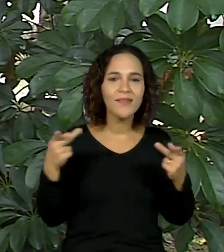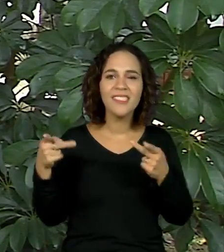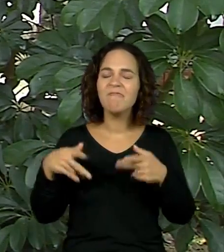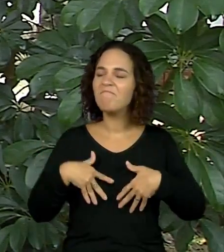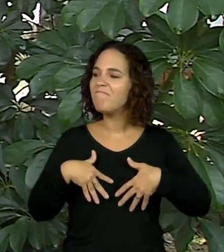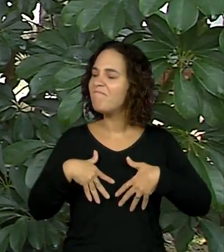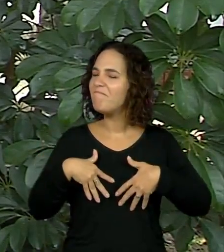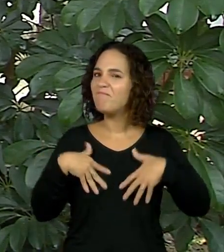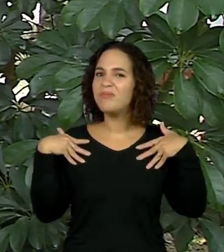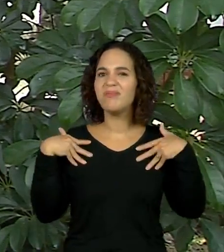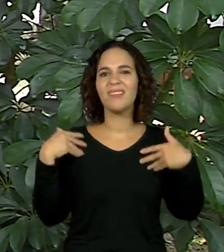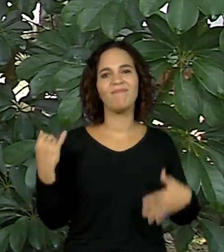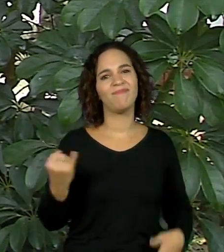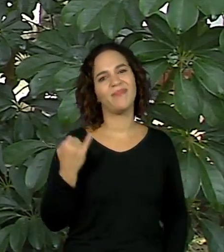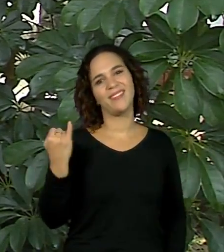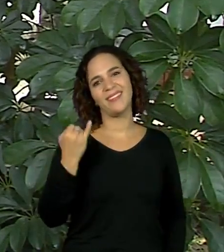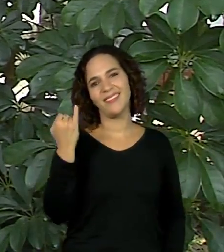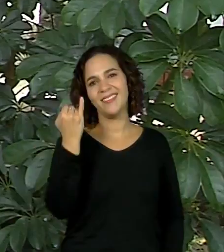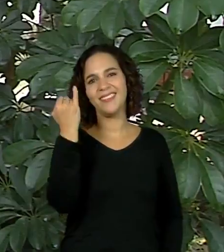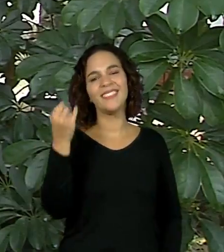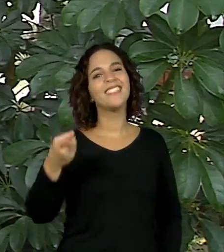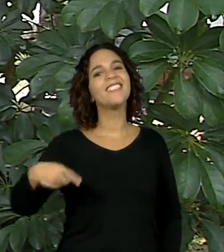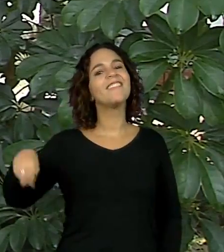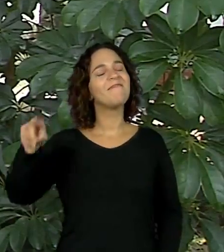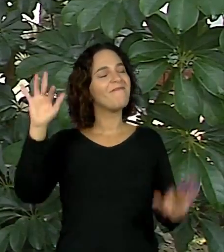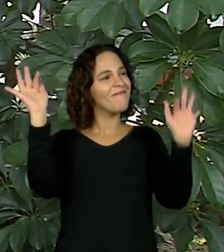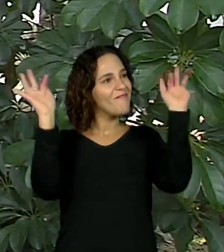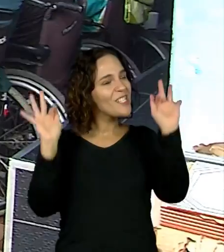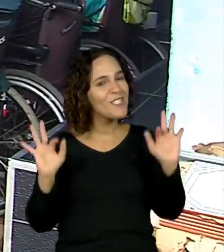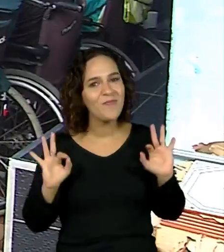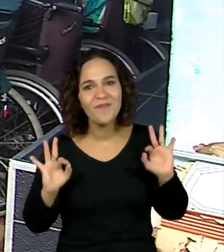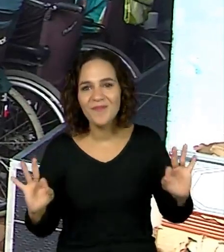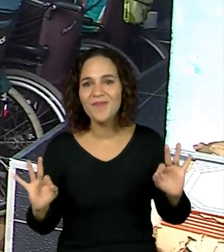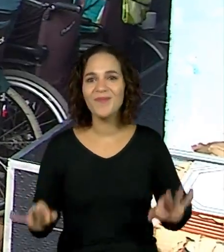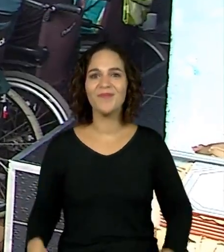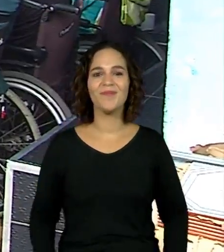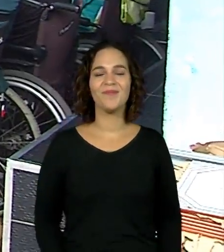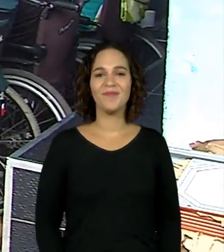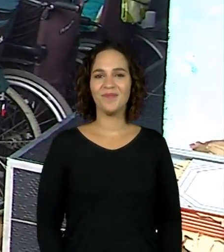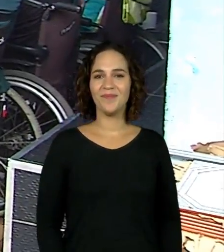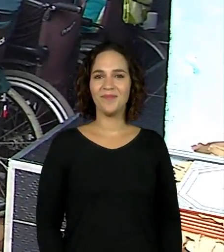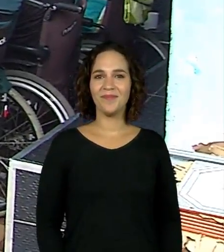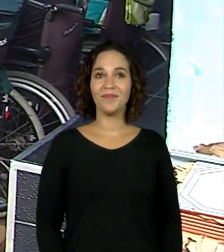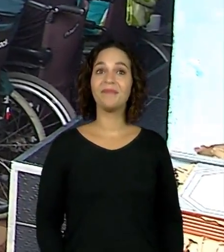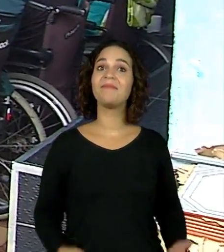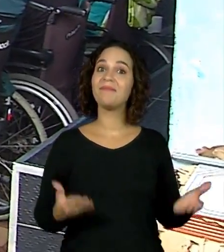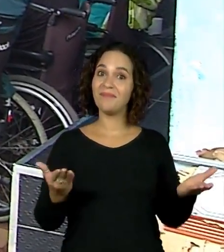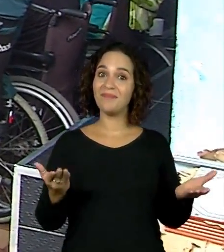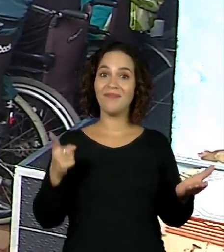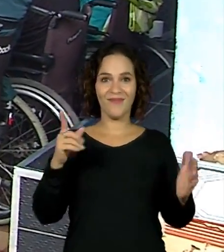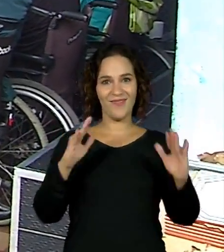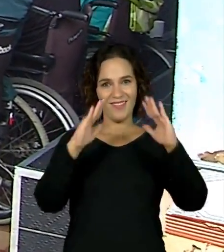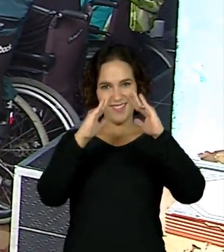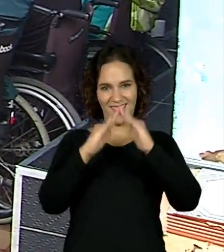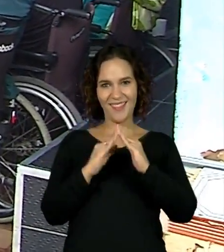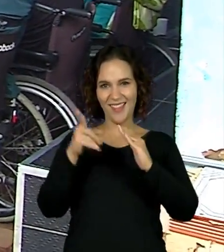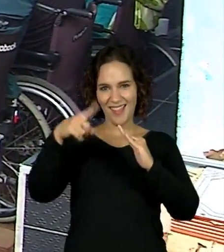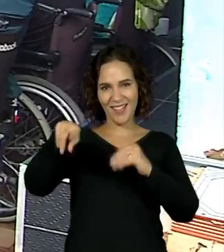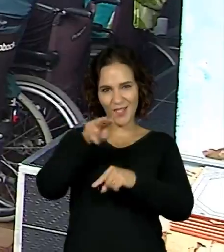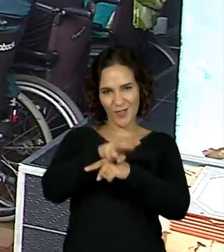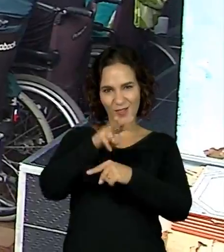tamanha importância. Eles ficam muito felizes. Esse lar é uma organização